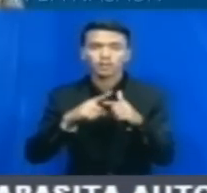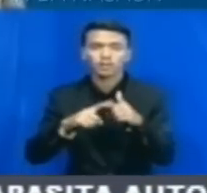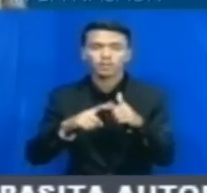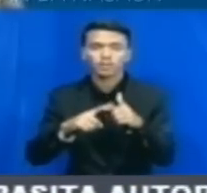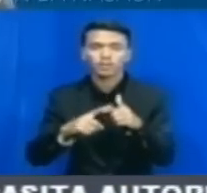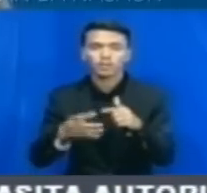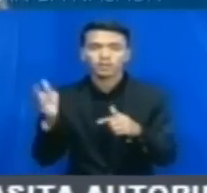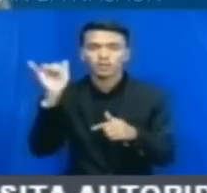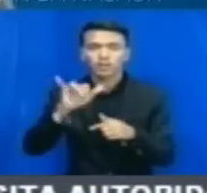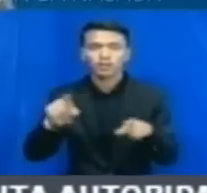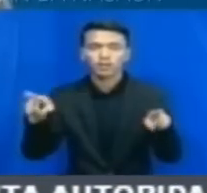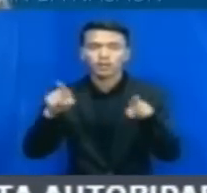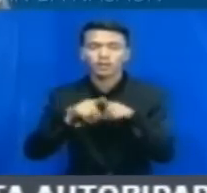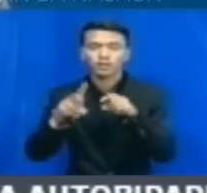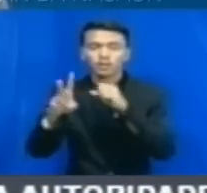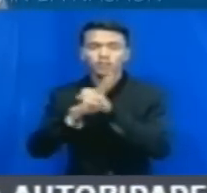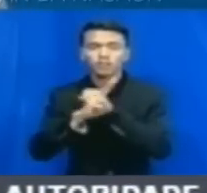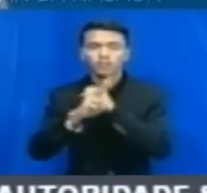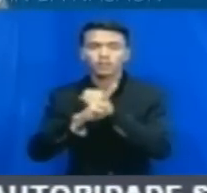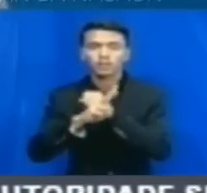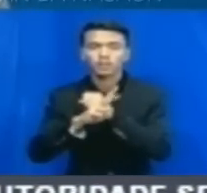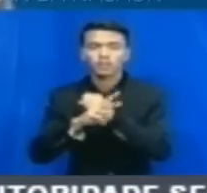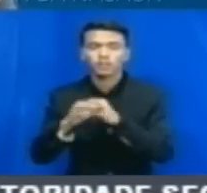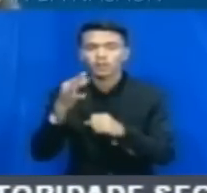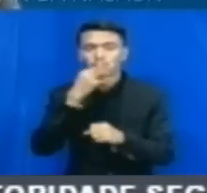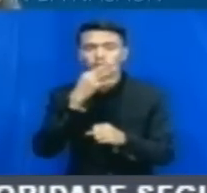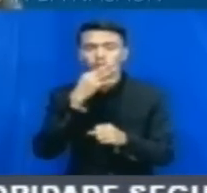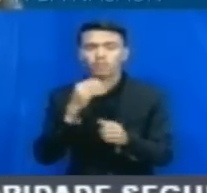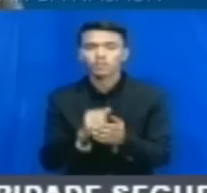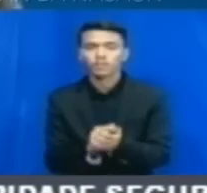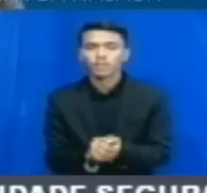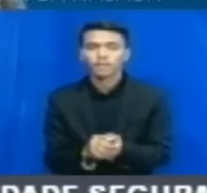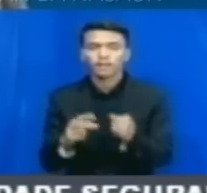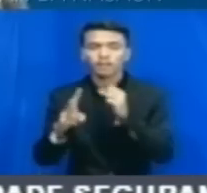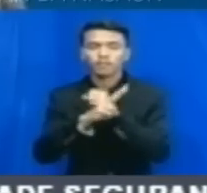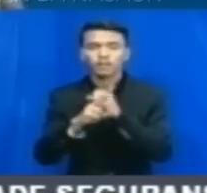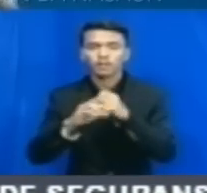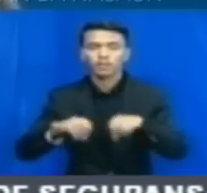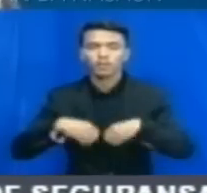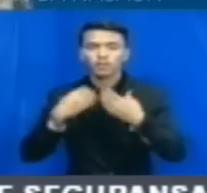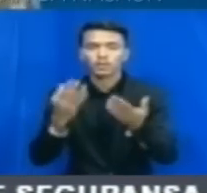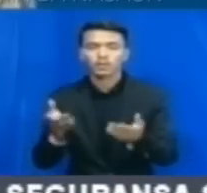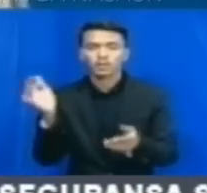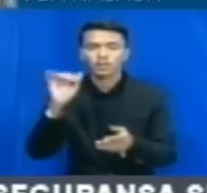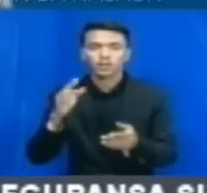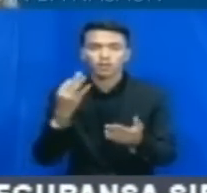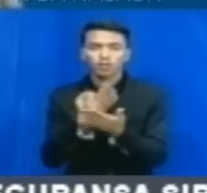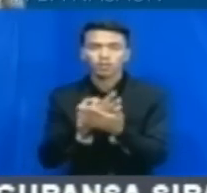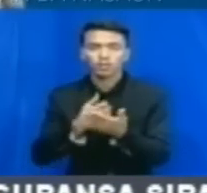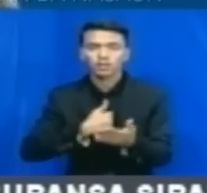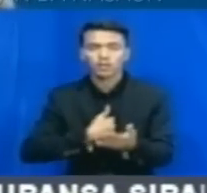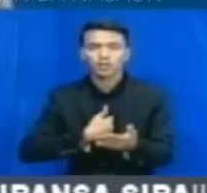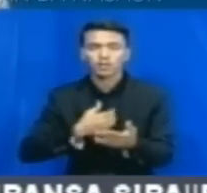considera falsira ne nurar vítima ba consumir. Se aurin vítima un sa sira ni osan rasik ni basosa buatne ni